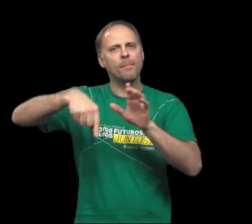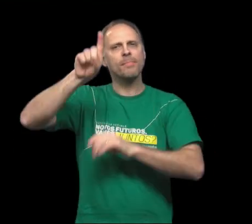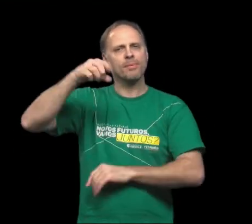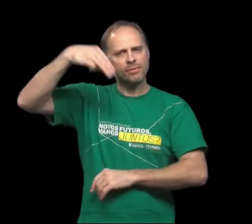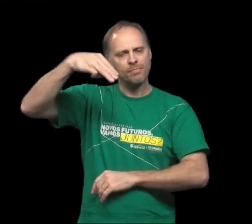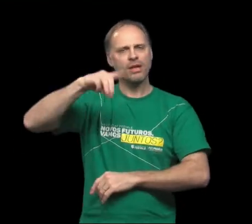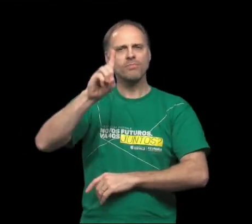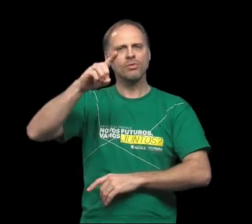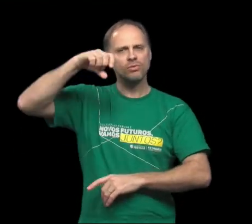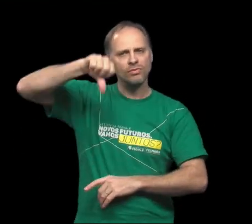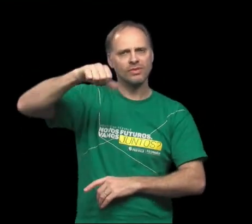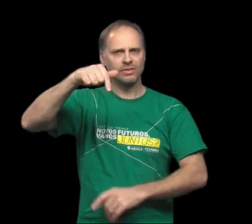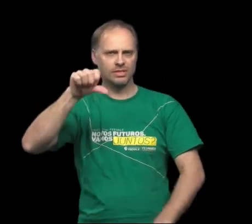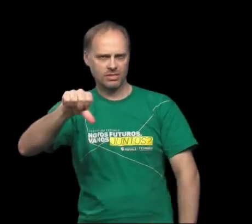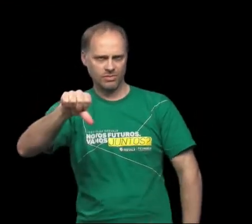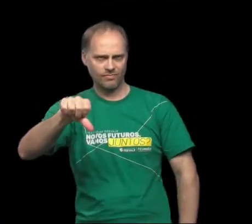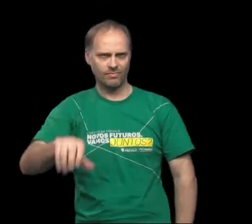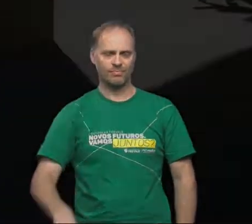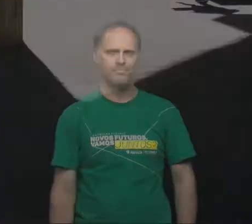1º de maio de 1979.